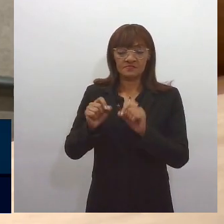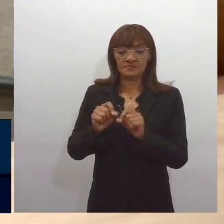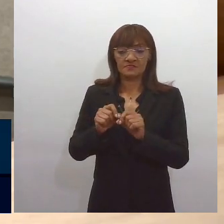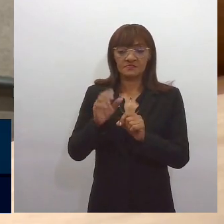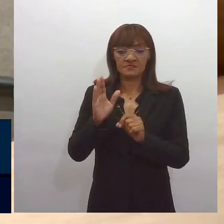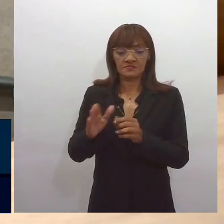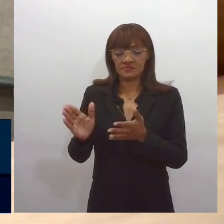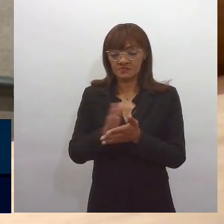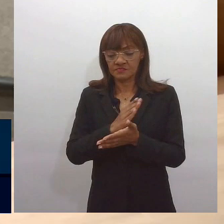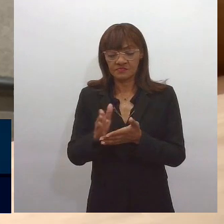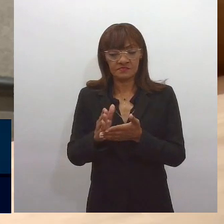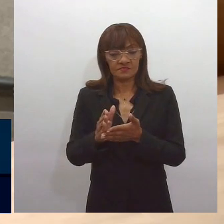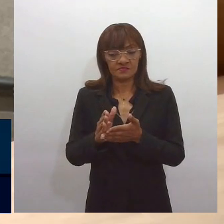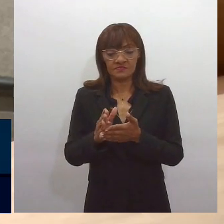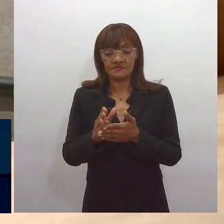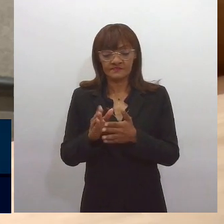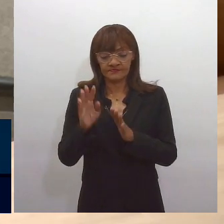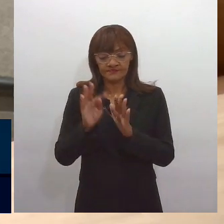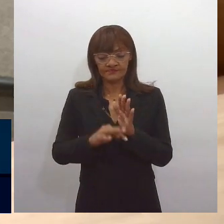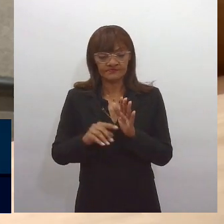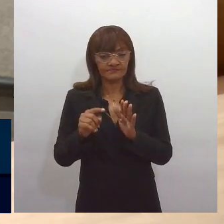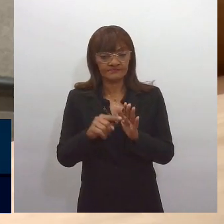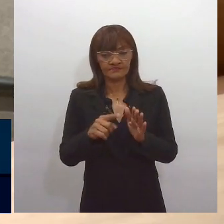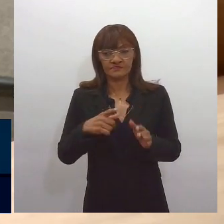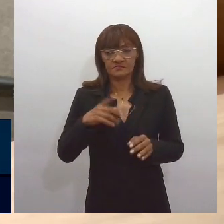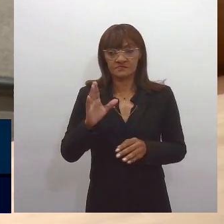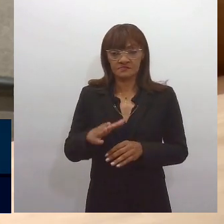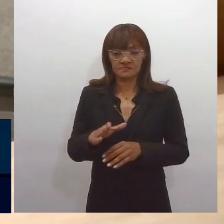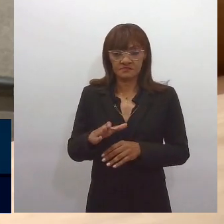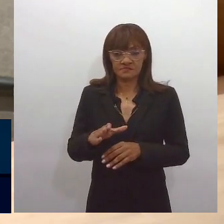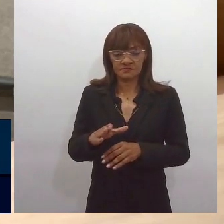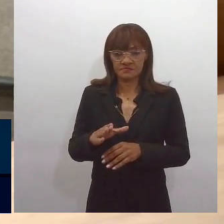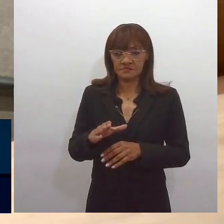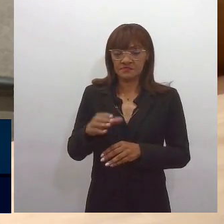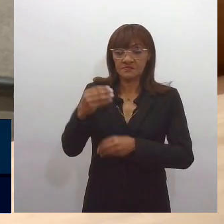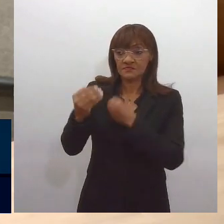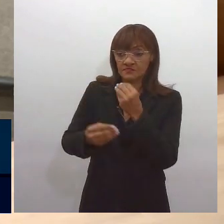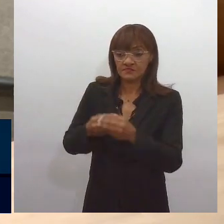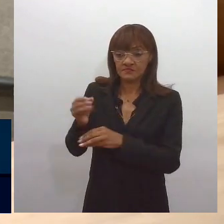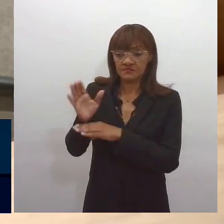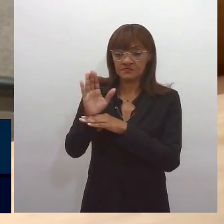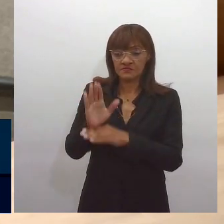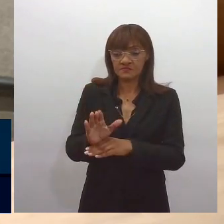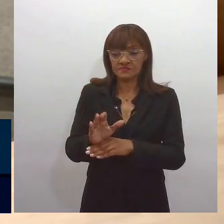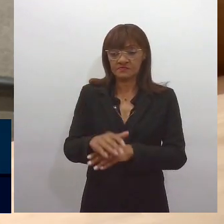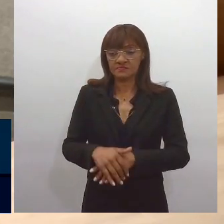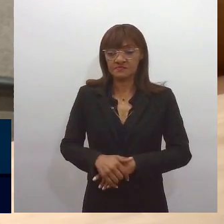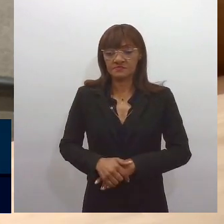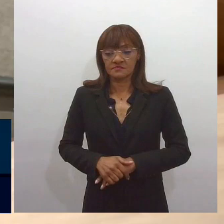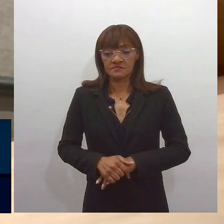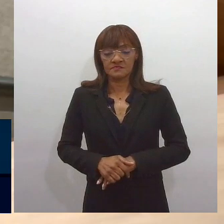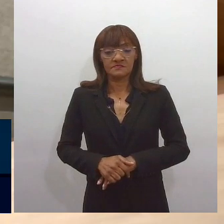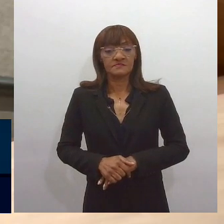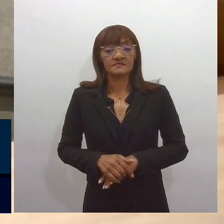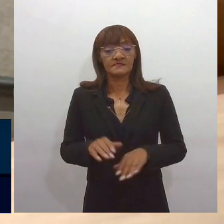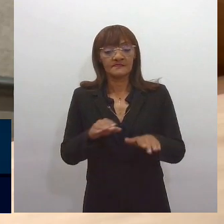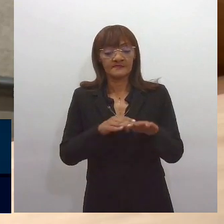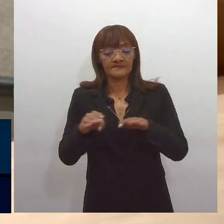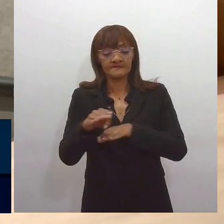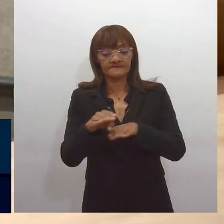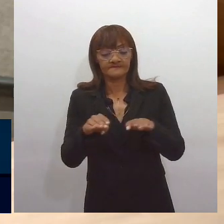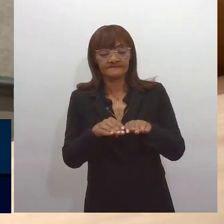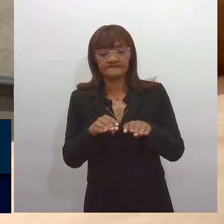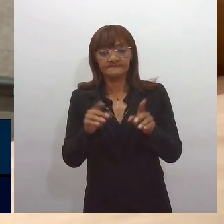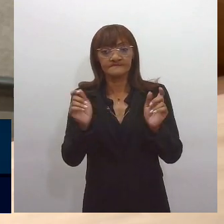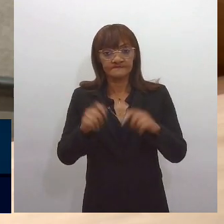terceira faixa para ajudar né pelo menos nas ultrapassagens colocando os caminhões ali num terceira via então era era